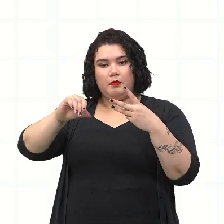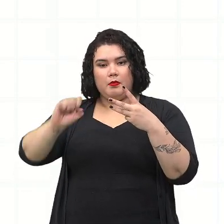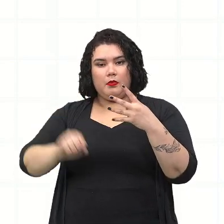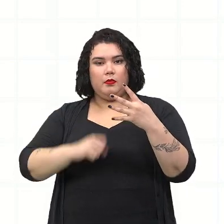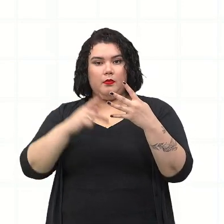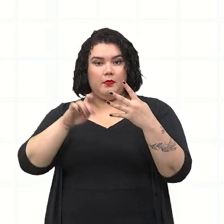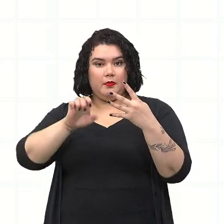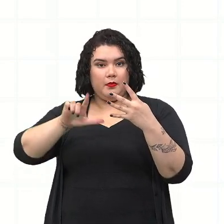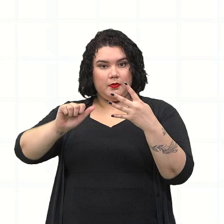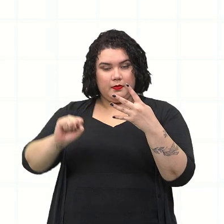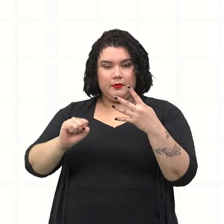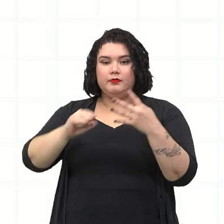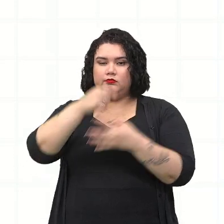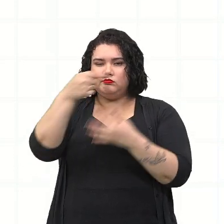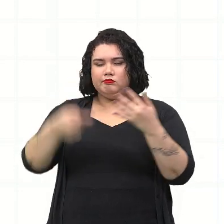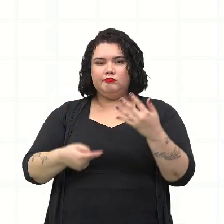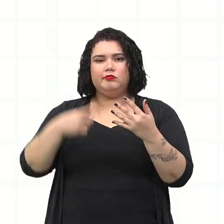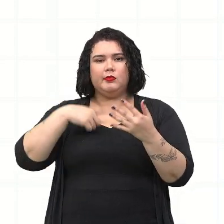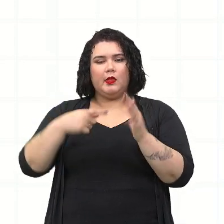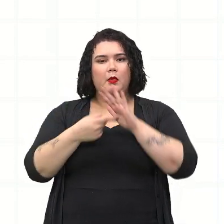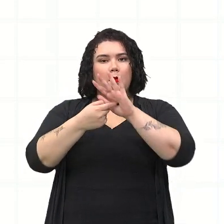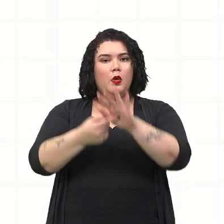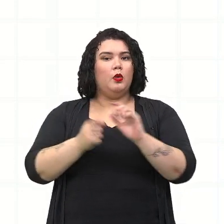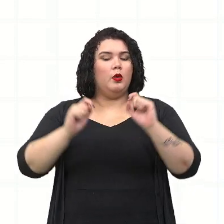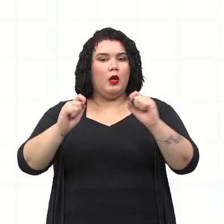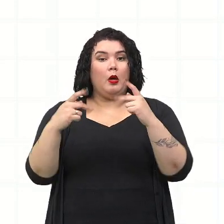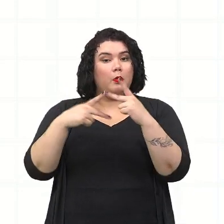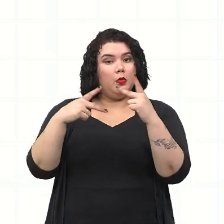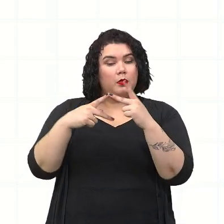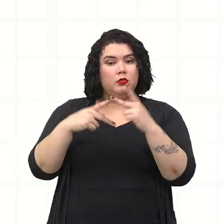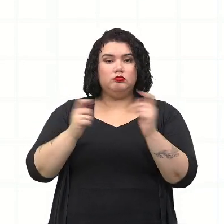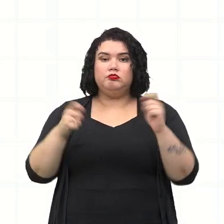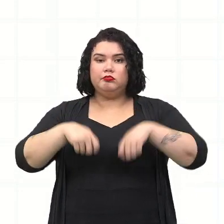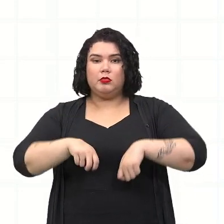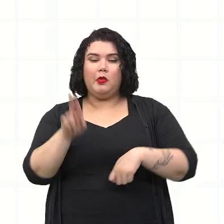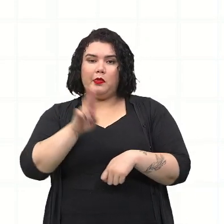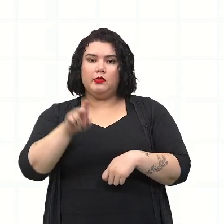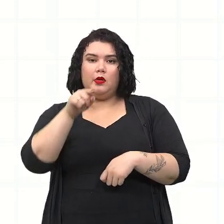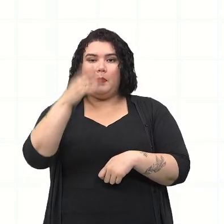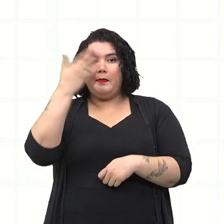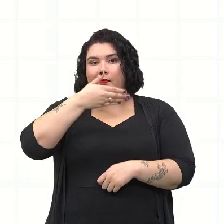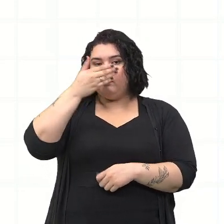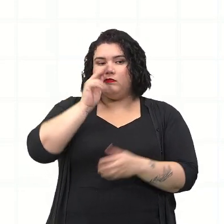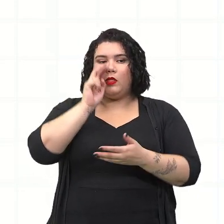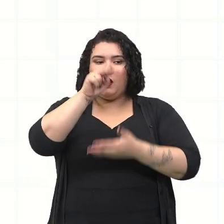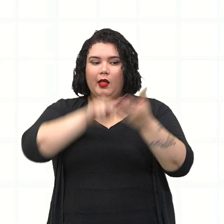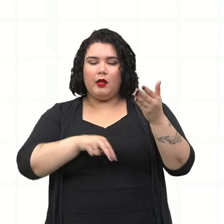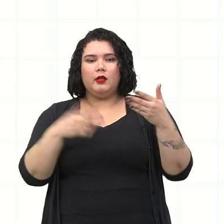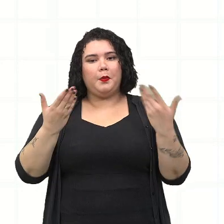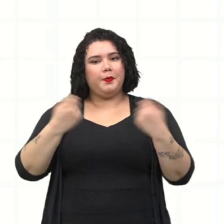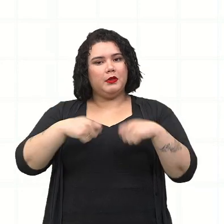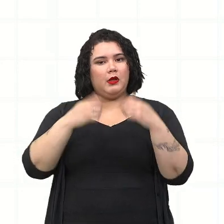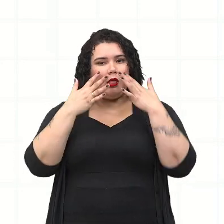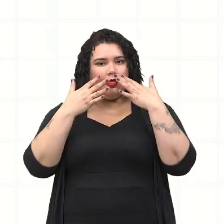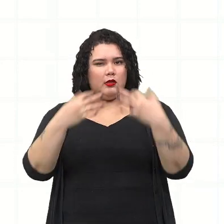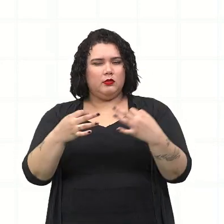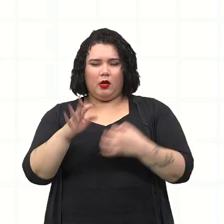mais o as pelos. Tudo isso para indicar para vocês que a preposição pode estar lá e você pode não perceber. Identifiquei